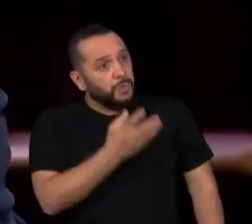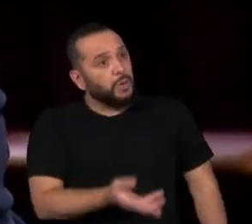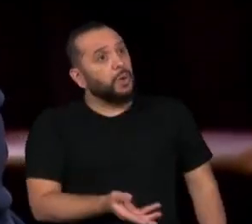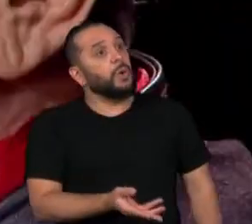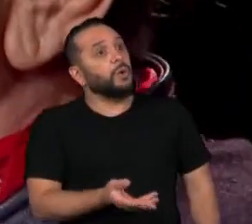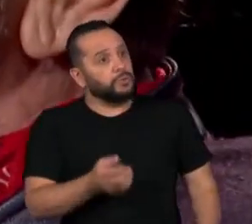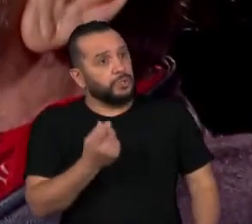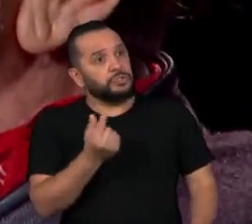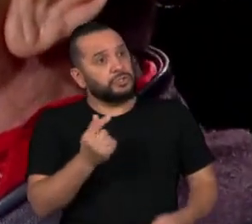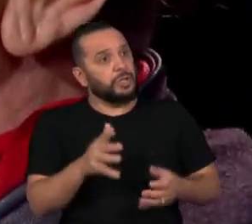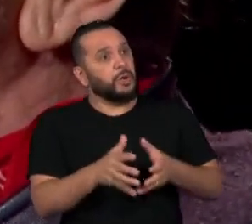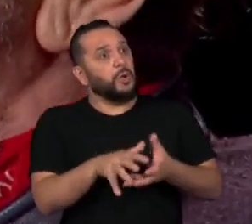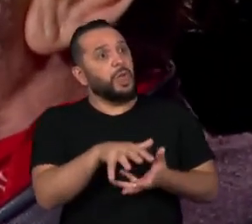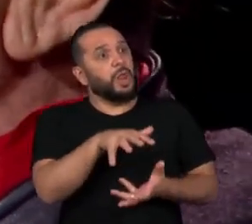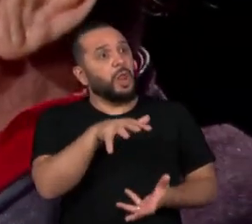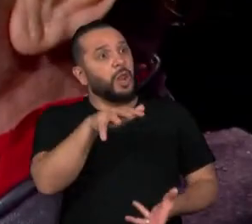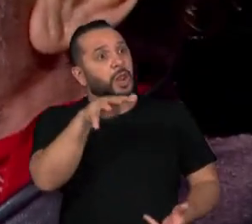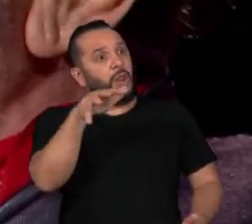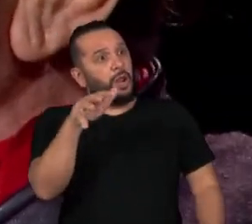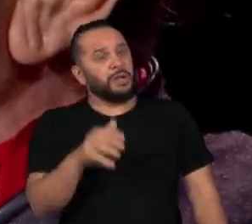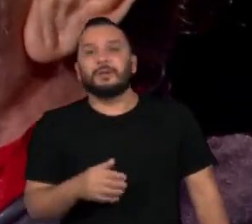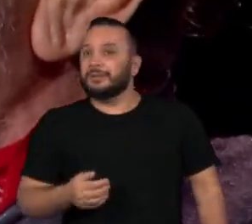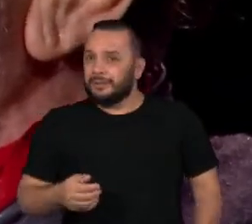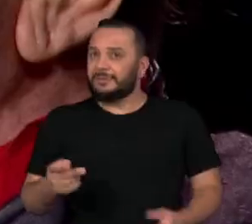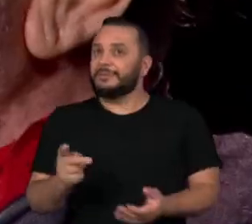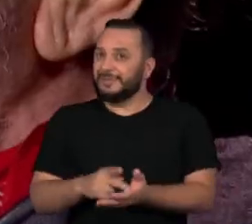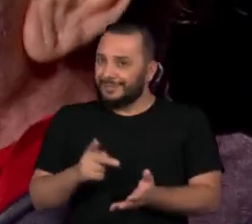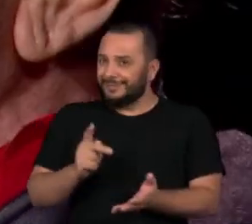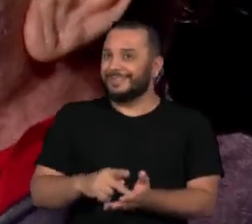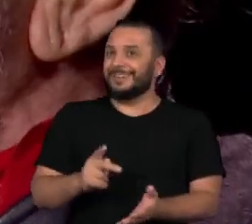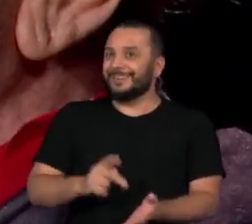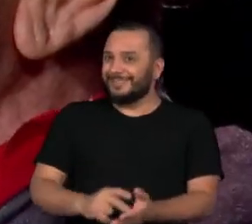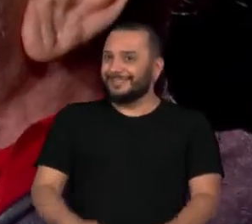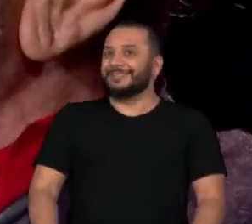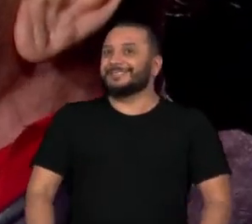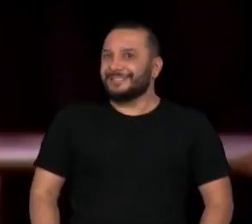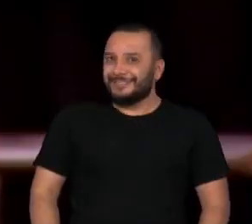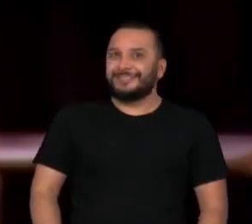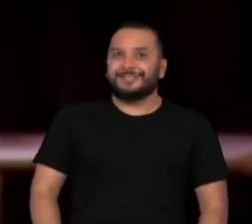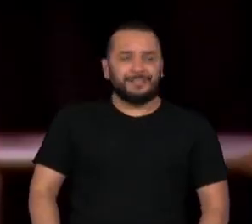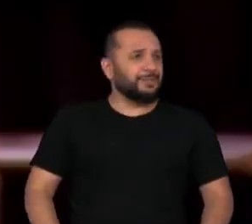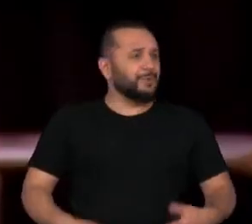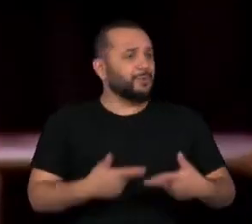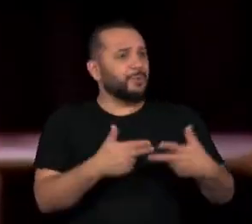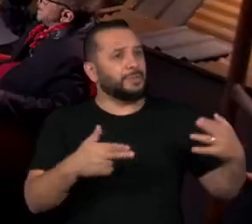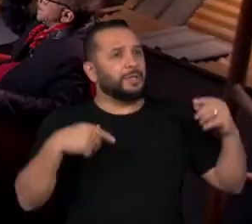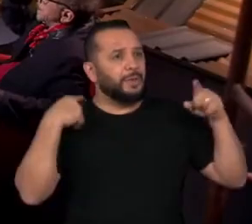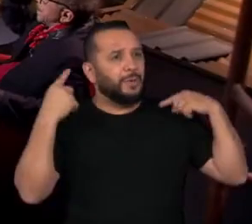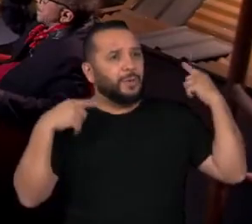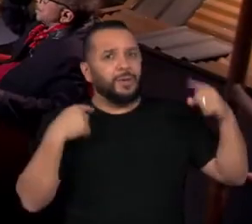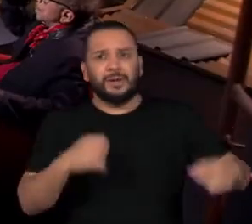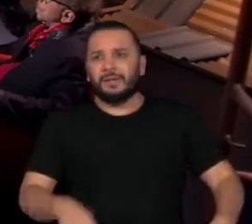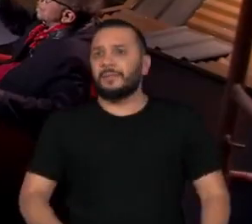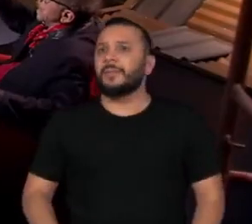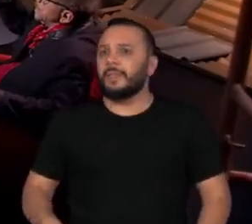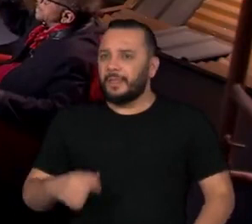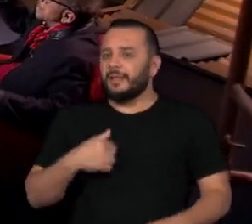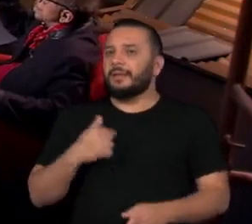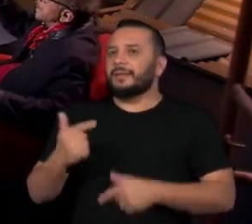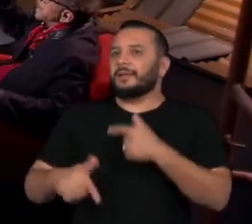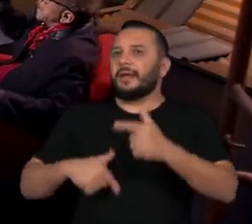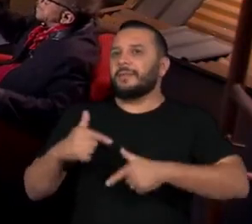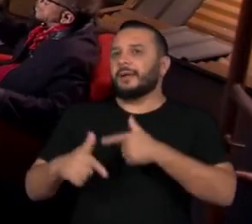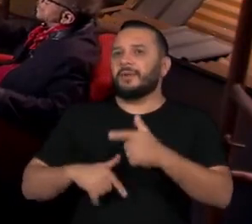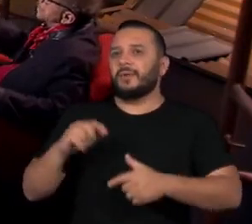da riqueza que é é é do neto F que coisa maluca né Ele trabalhou